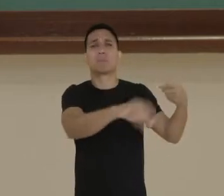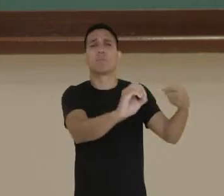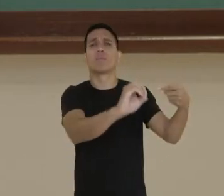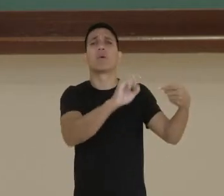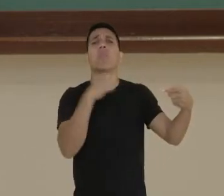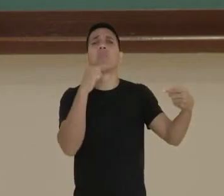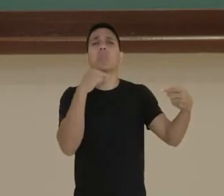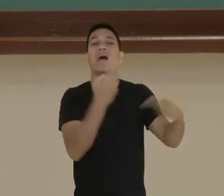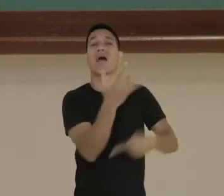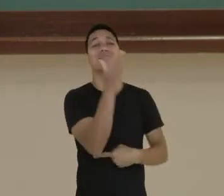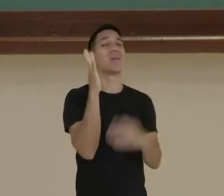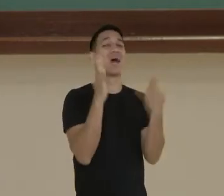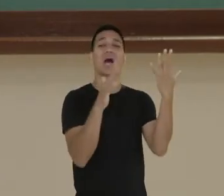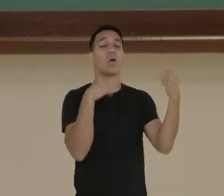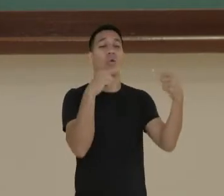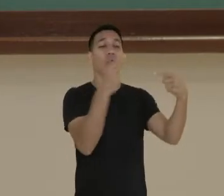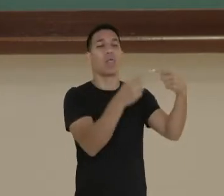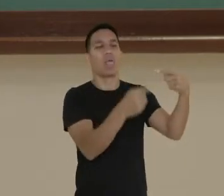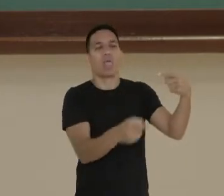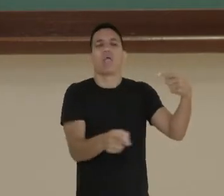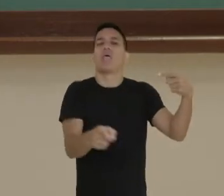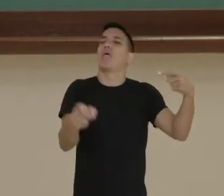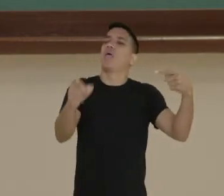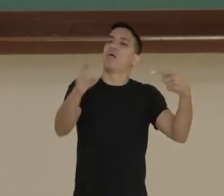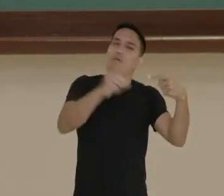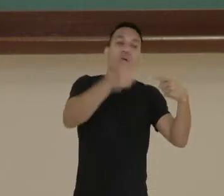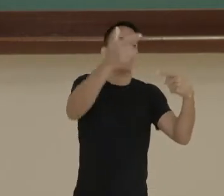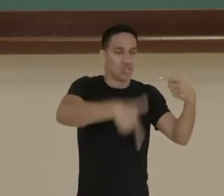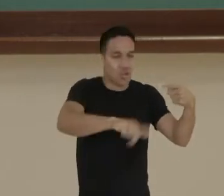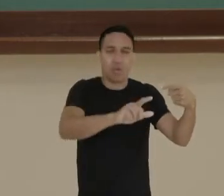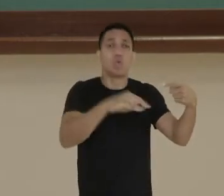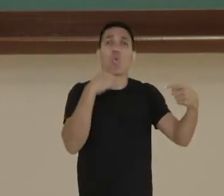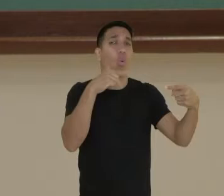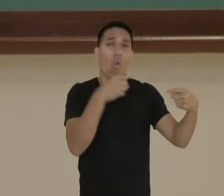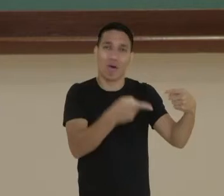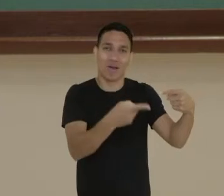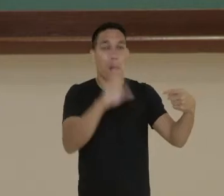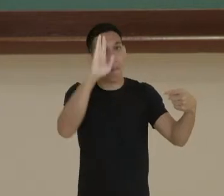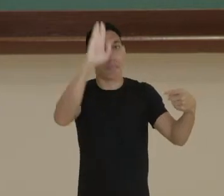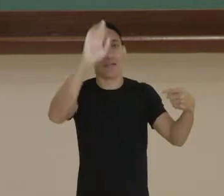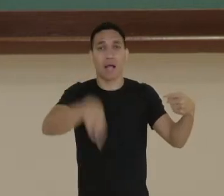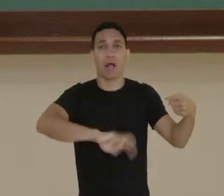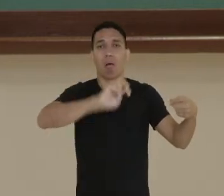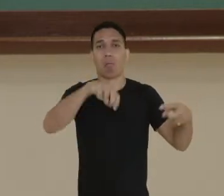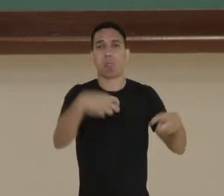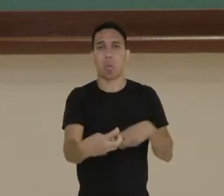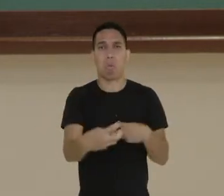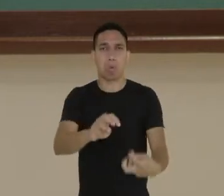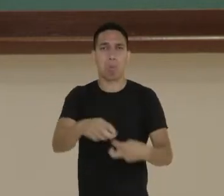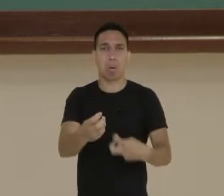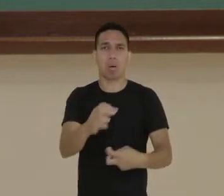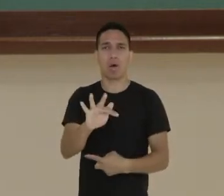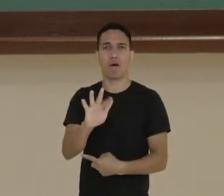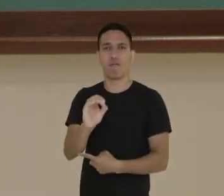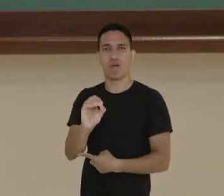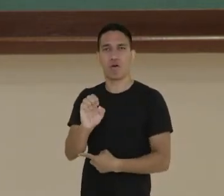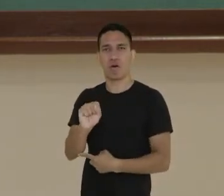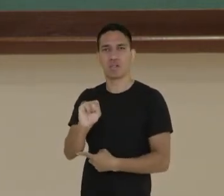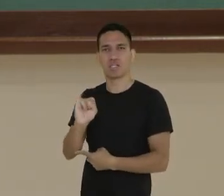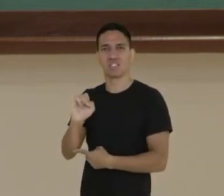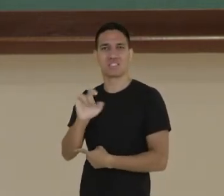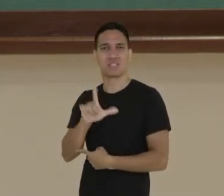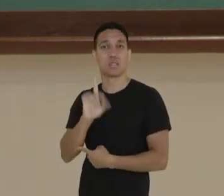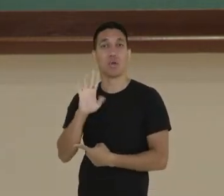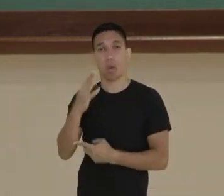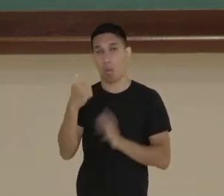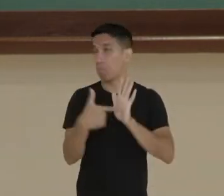na velocidade que nós consumimos, que seriam principalmente de energia de origem fóssil, né, os chamados combustíveis fósseis, representados aqui